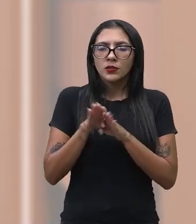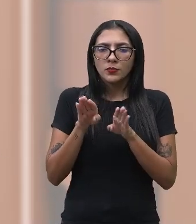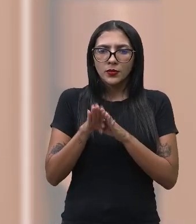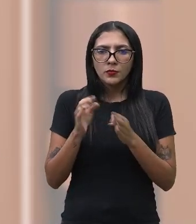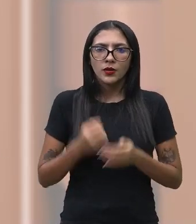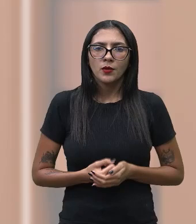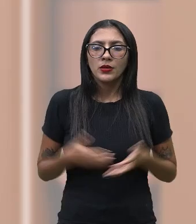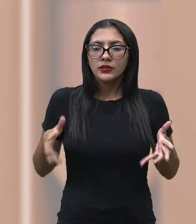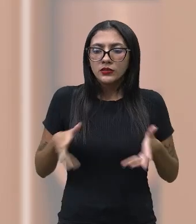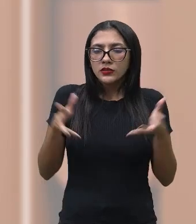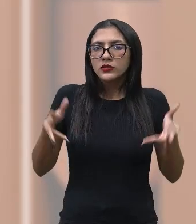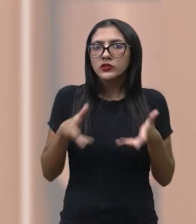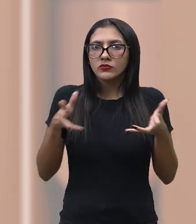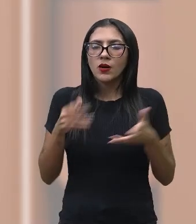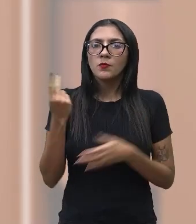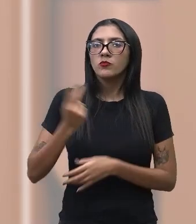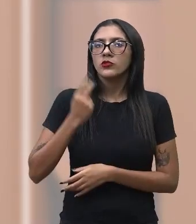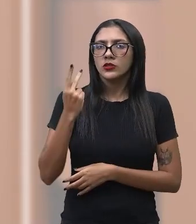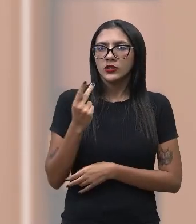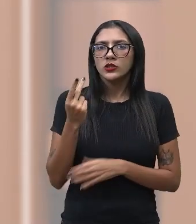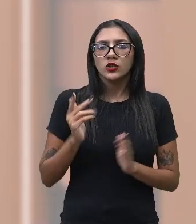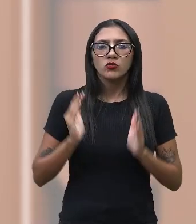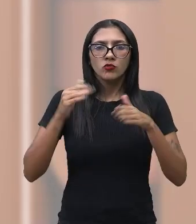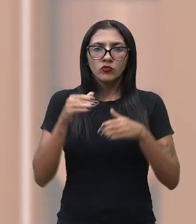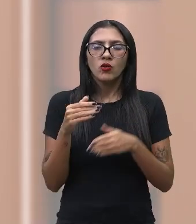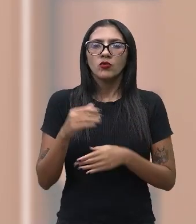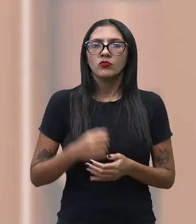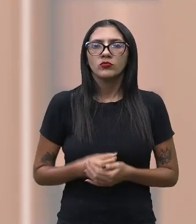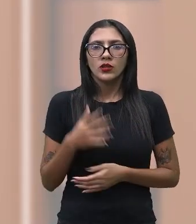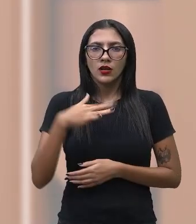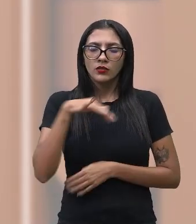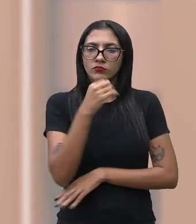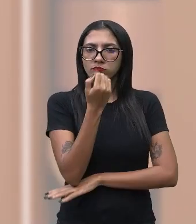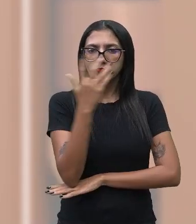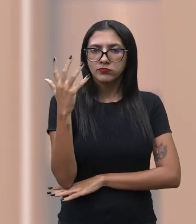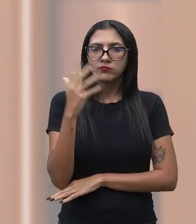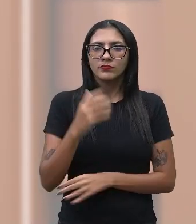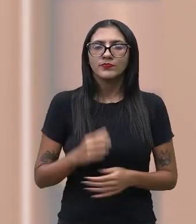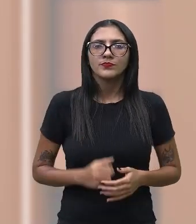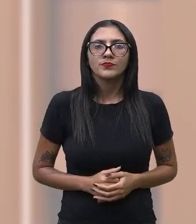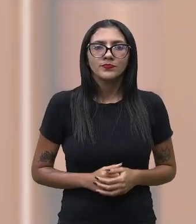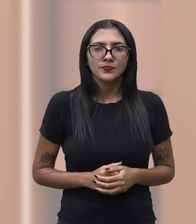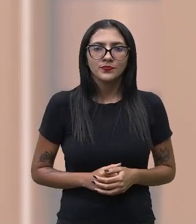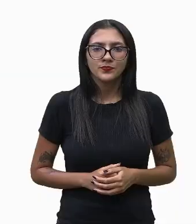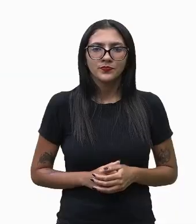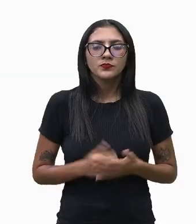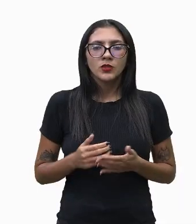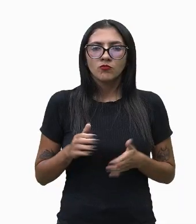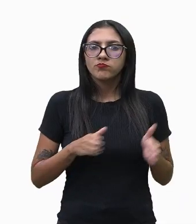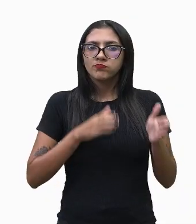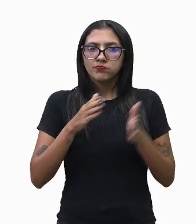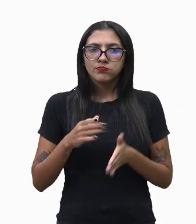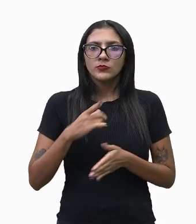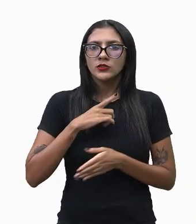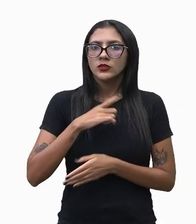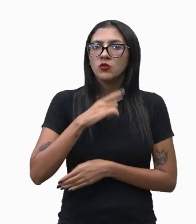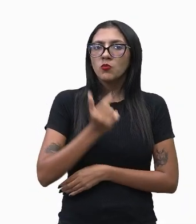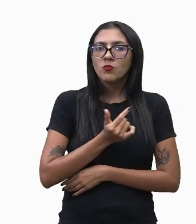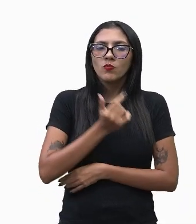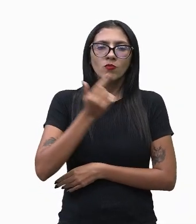nos países. Então, nós temos aí ainda a Rio+10, uma outra conferência, né,